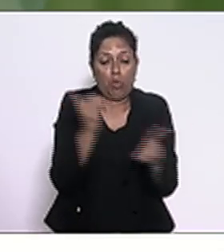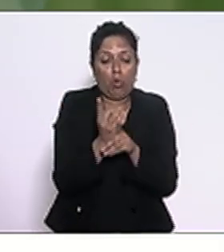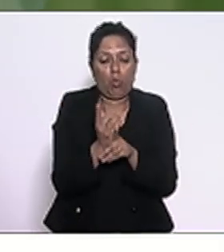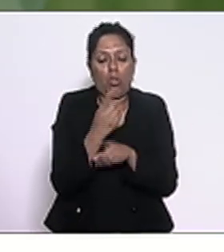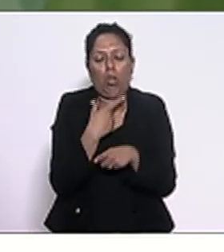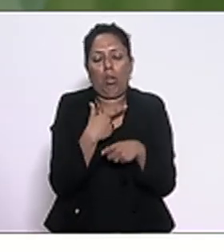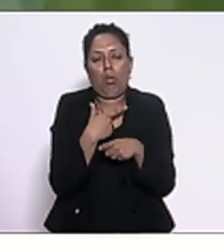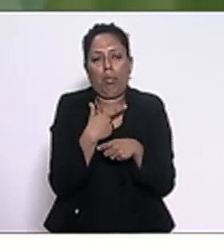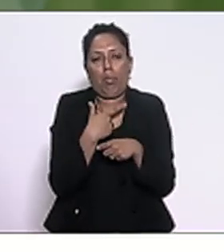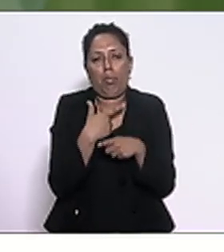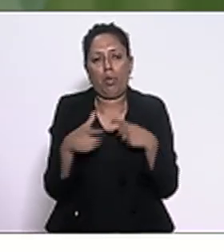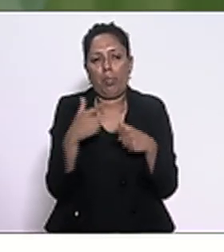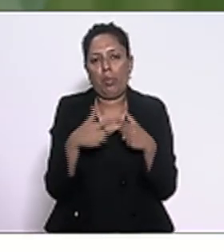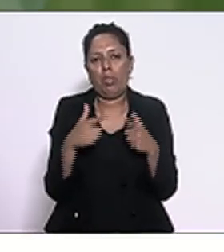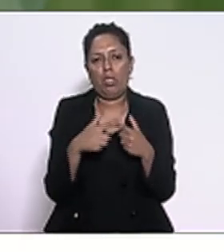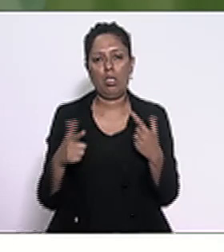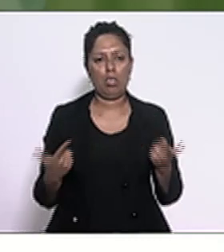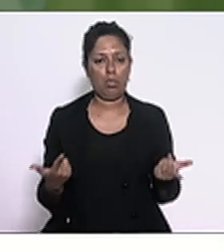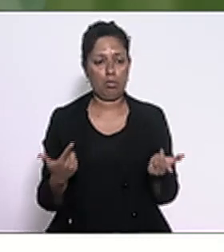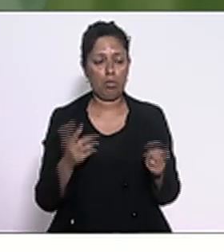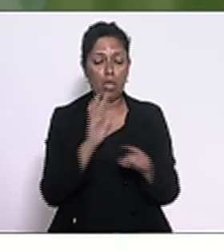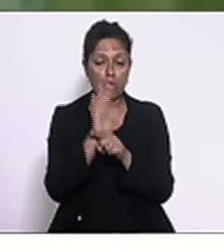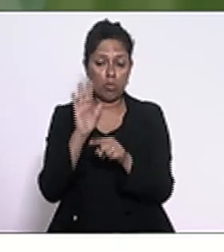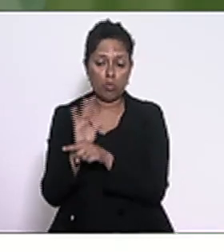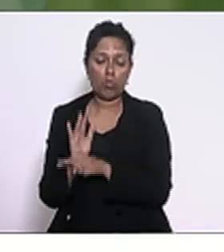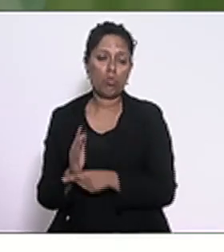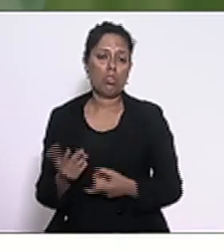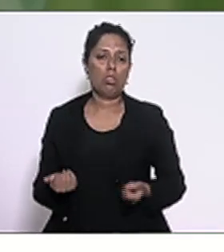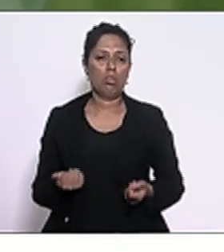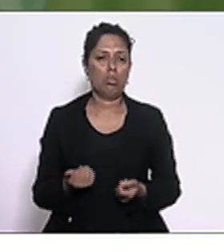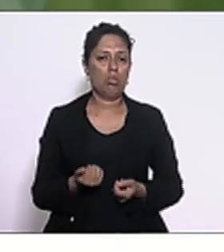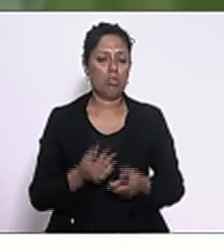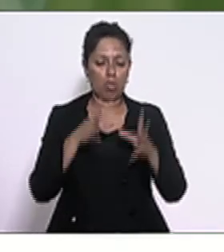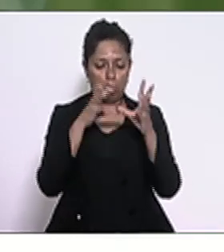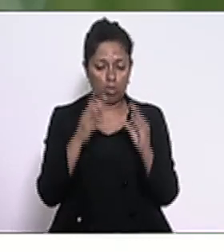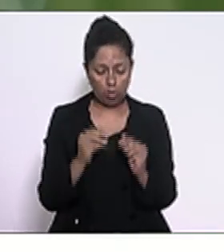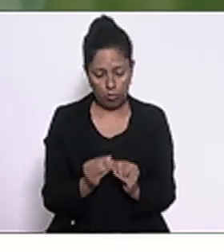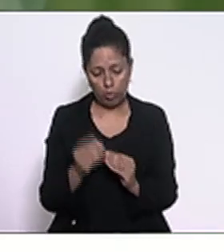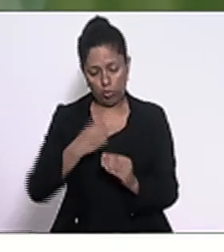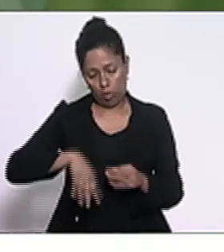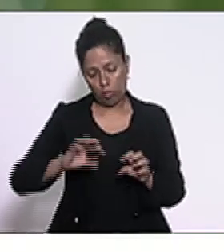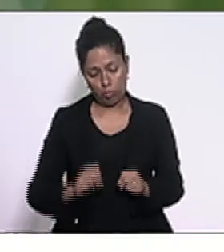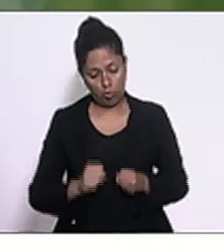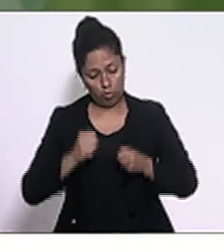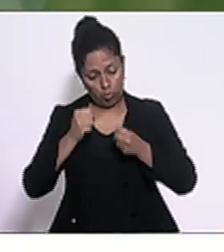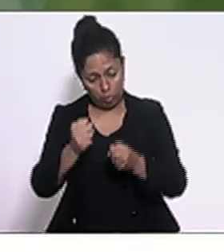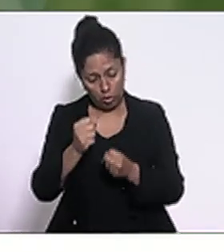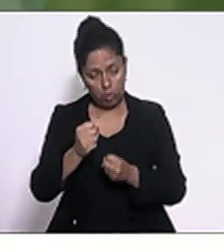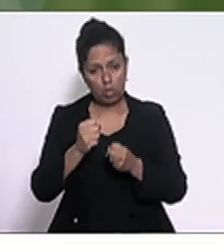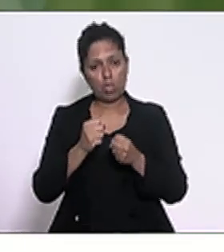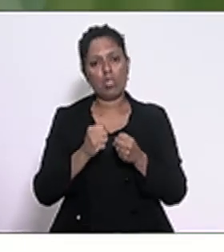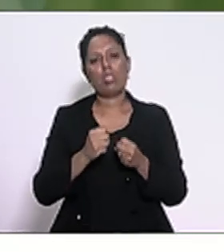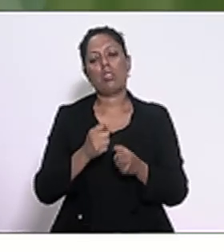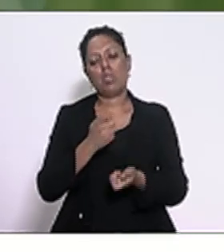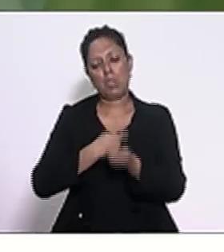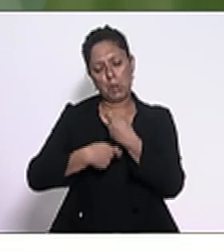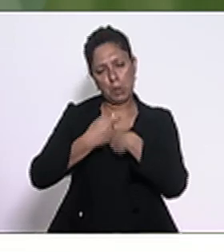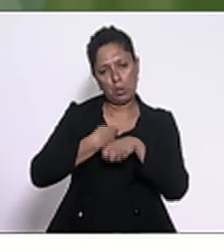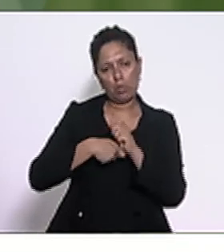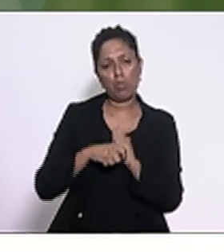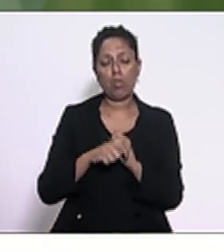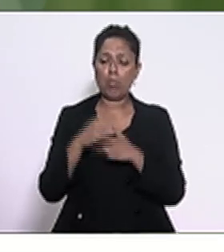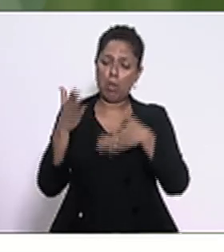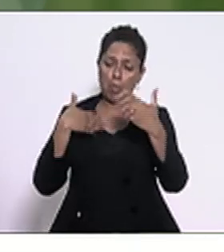seja viável num menor espaço de tempo. Então, em resumo, o processo está andando, o processo administrativo, e os diálogos estão